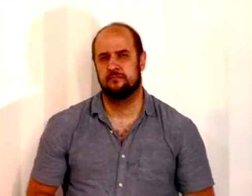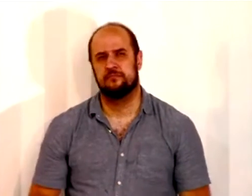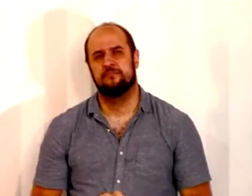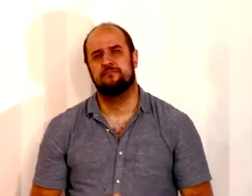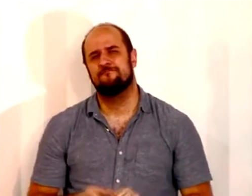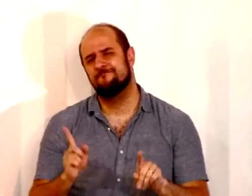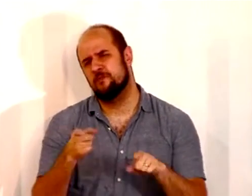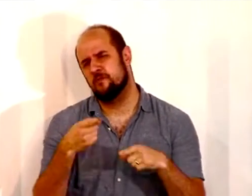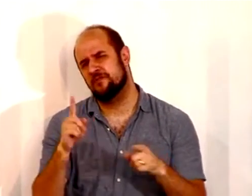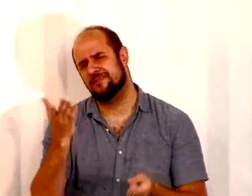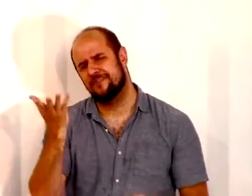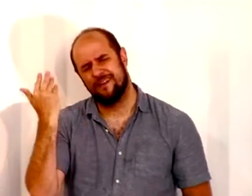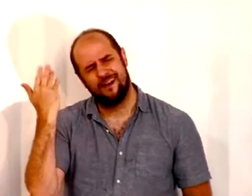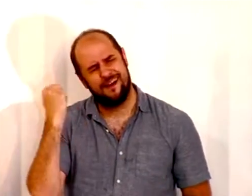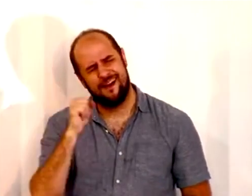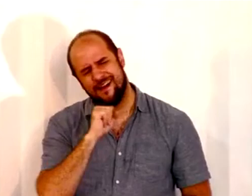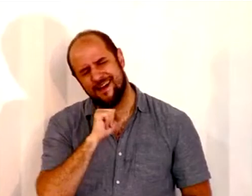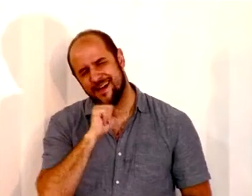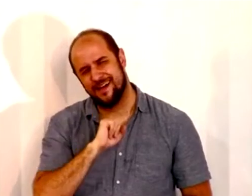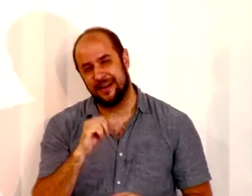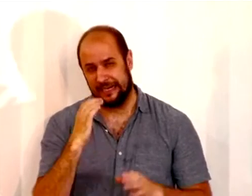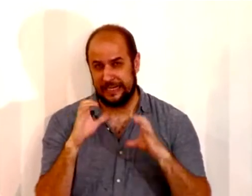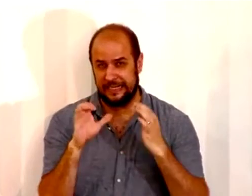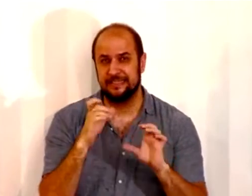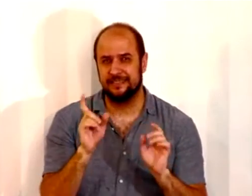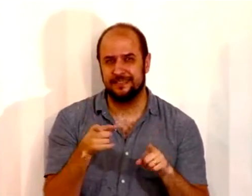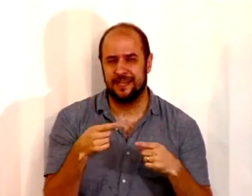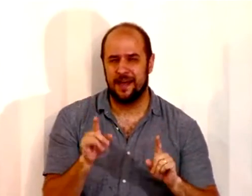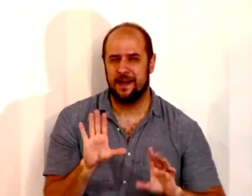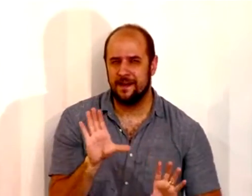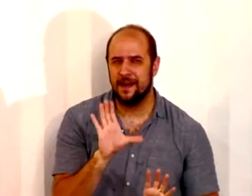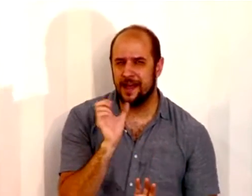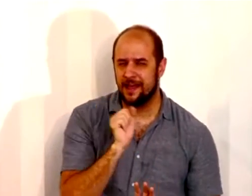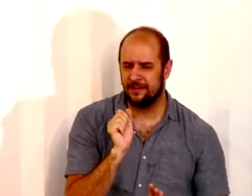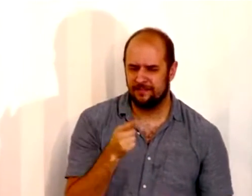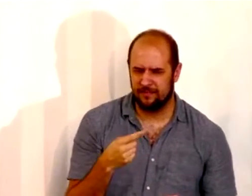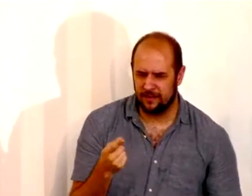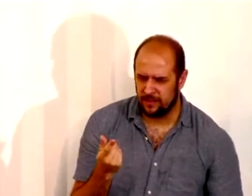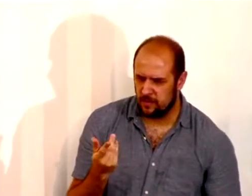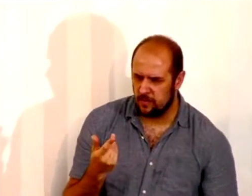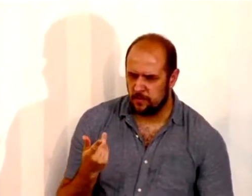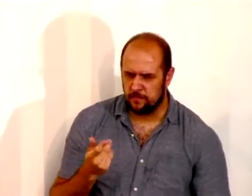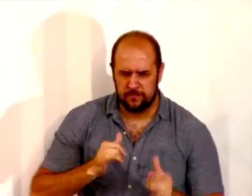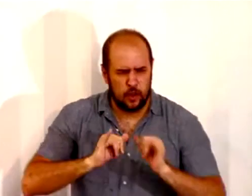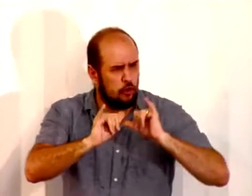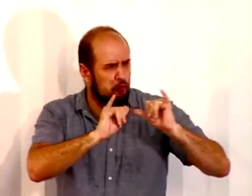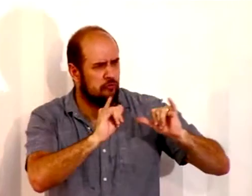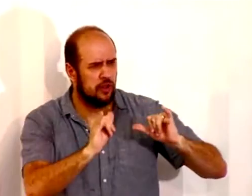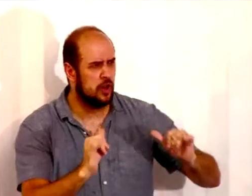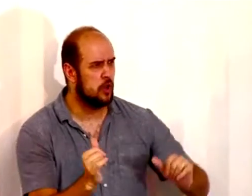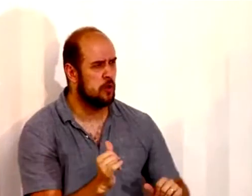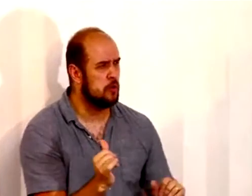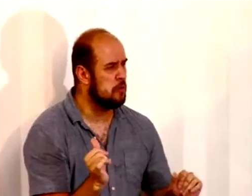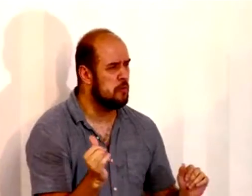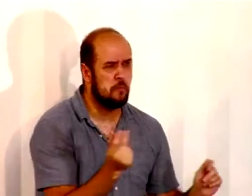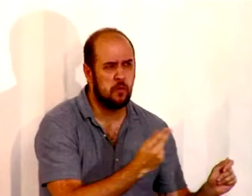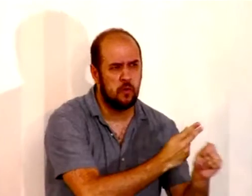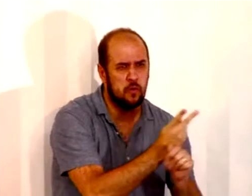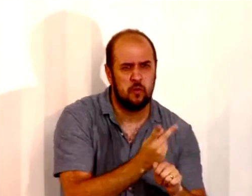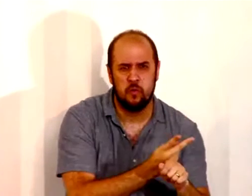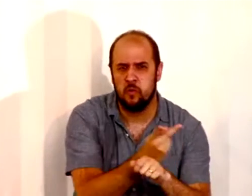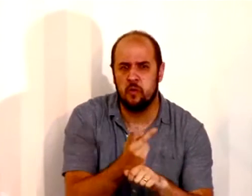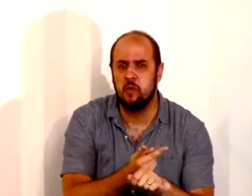música antiga, né? Vou até cantarolar um pedacinho aqui, que diz assim: andam por aí buscando tanto